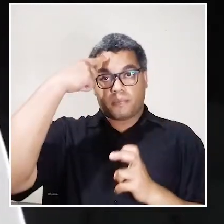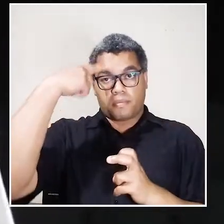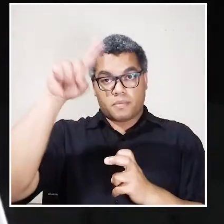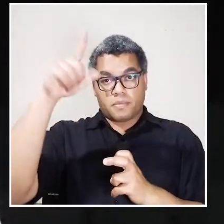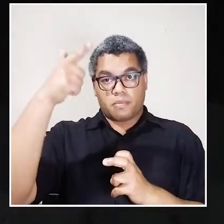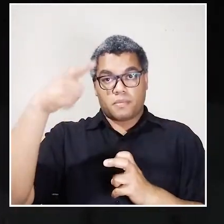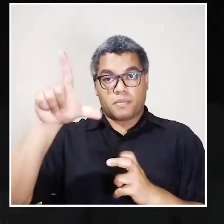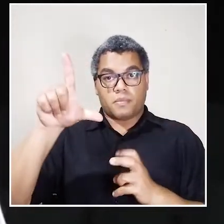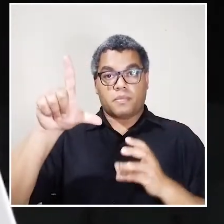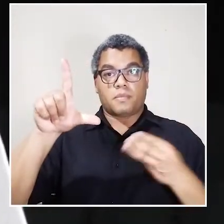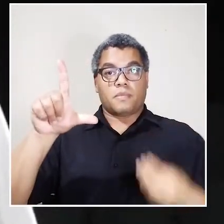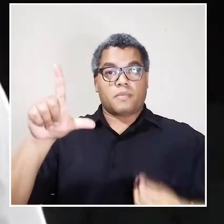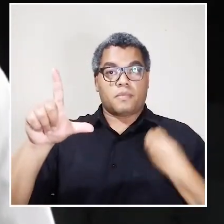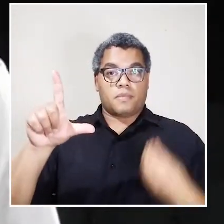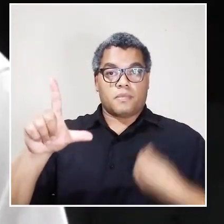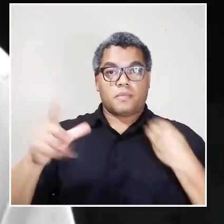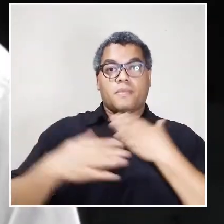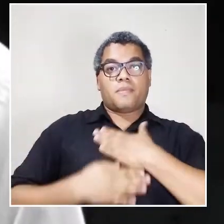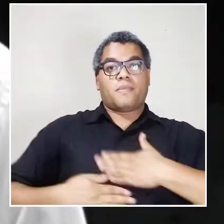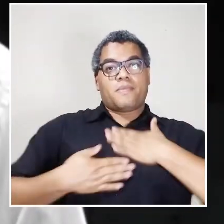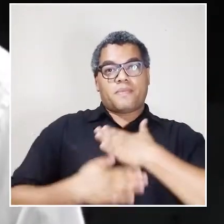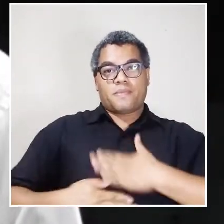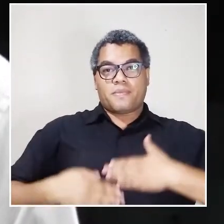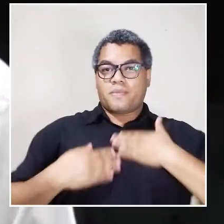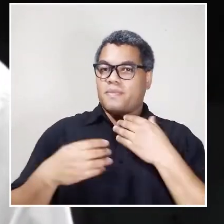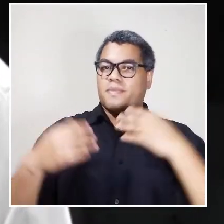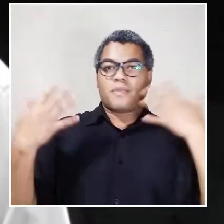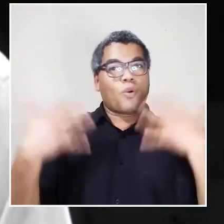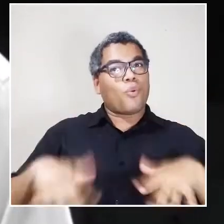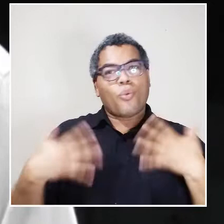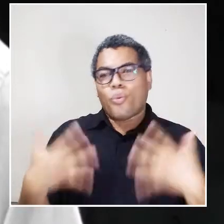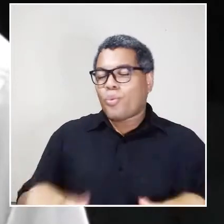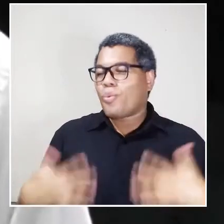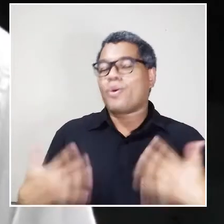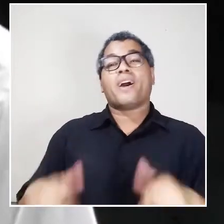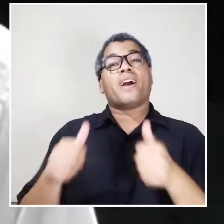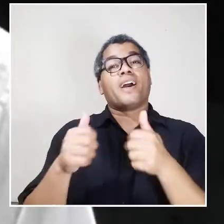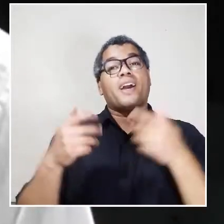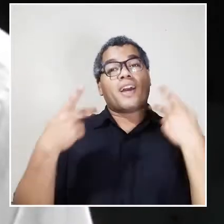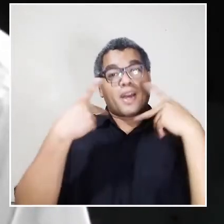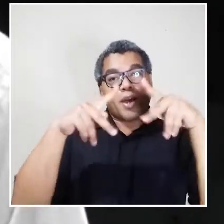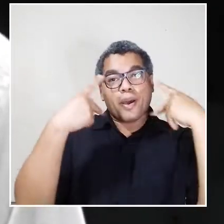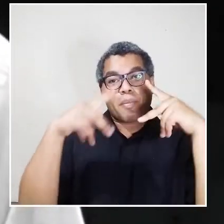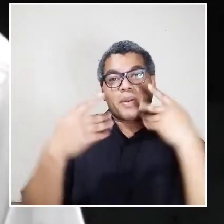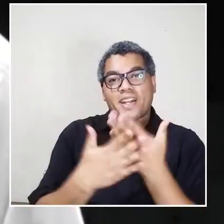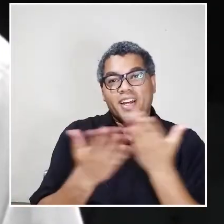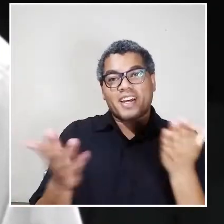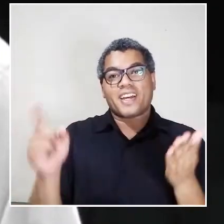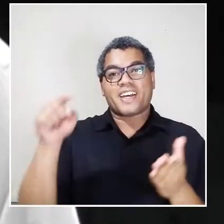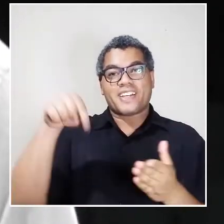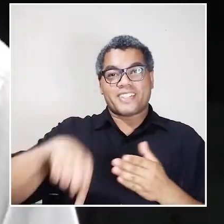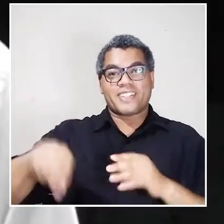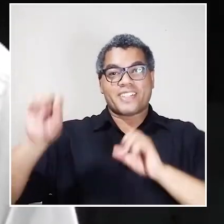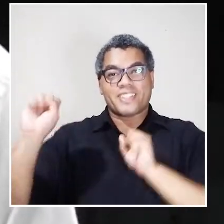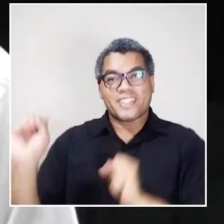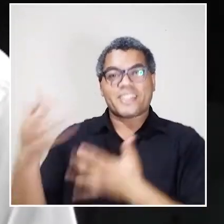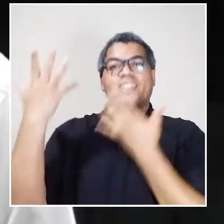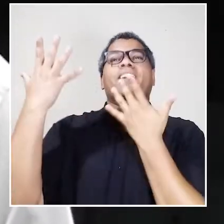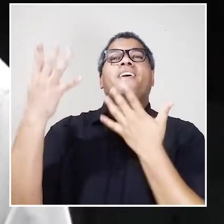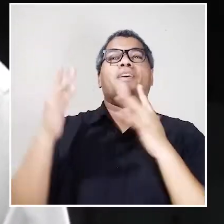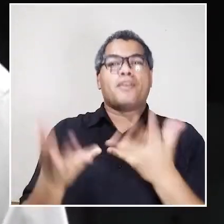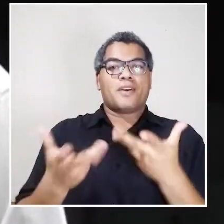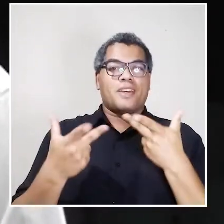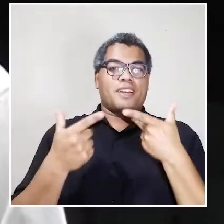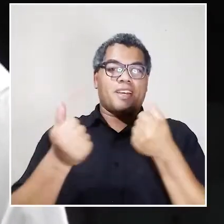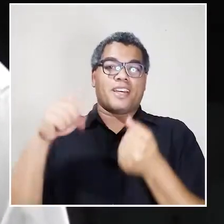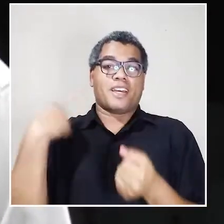Reinvenção da vida. É um prazer muito grande estar dirigindo a palavra neste evento momentoso